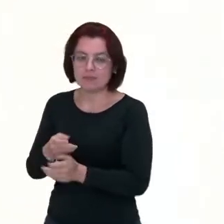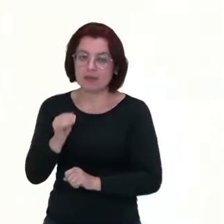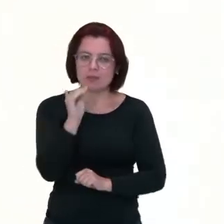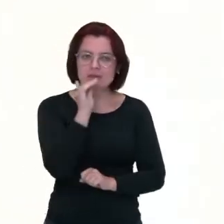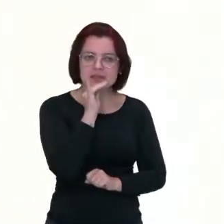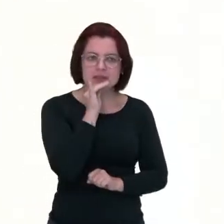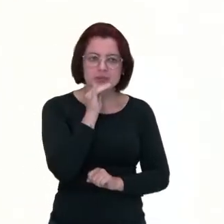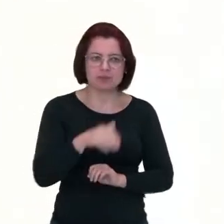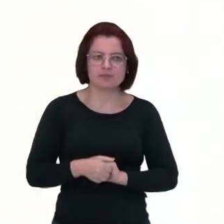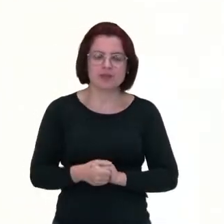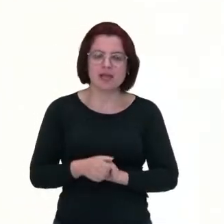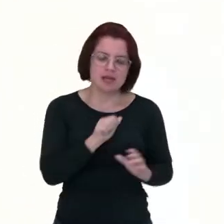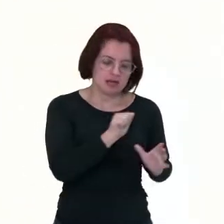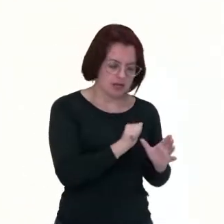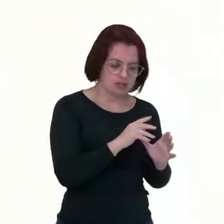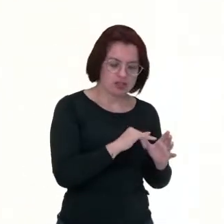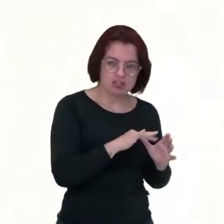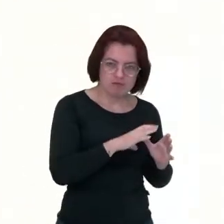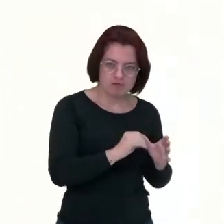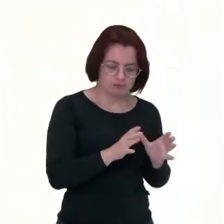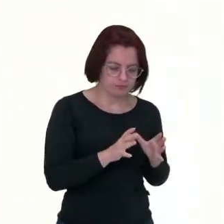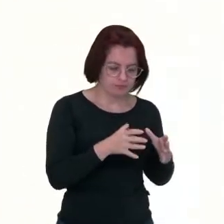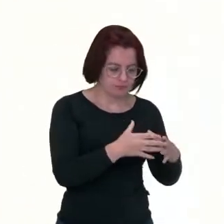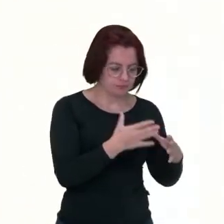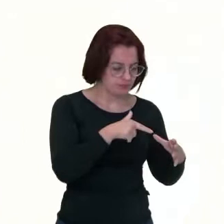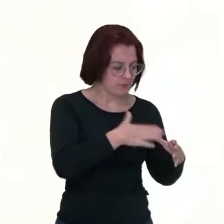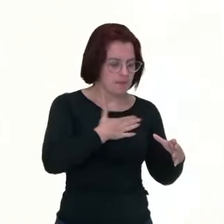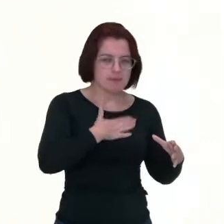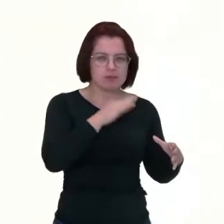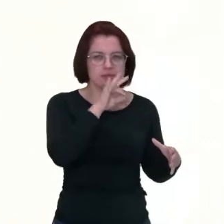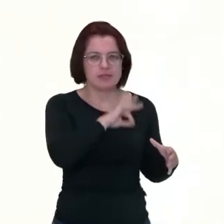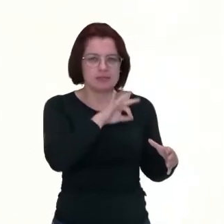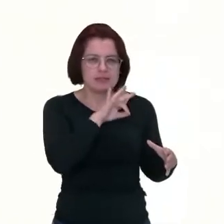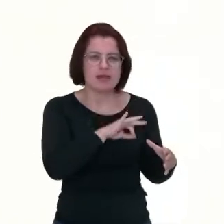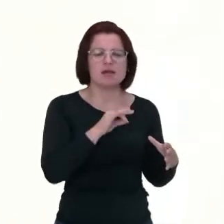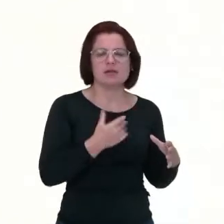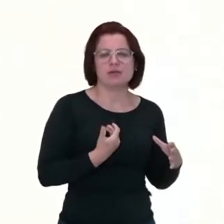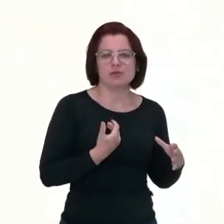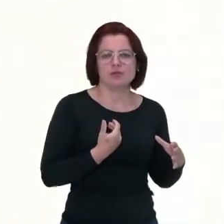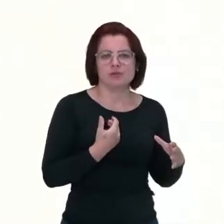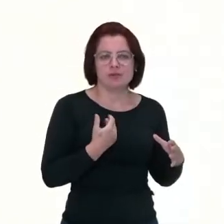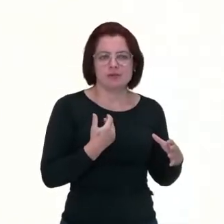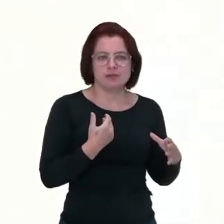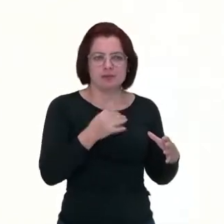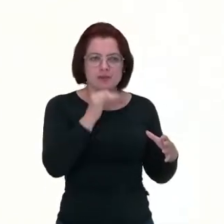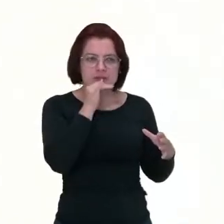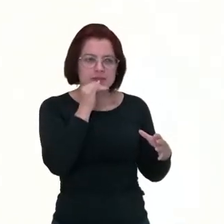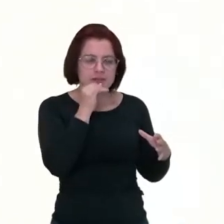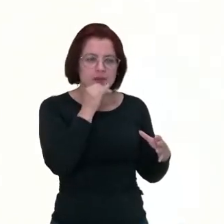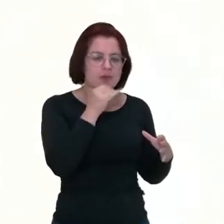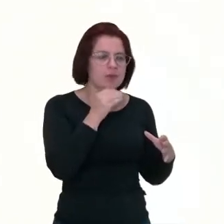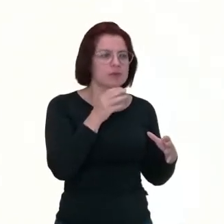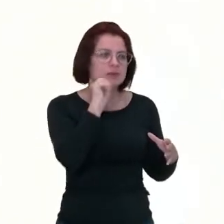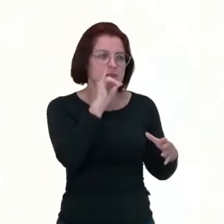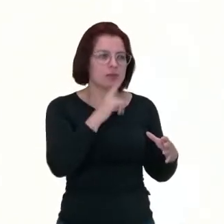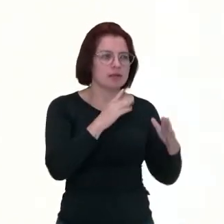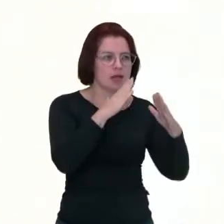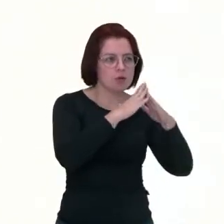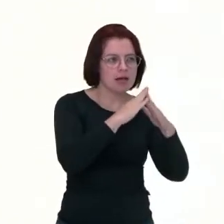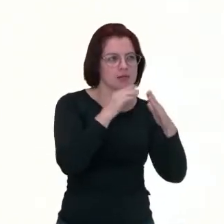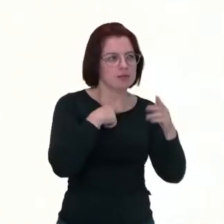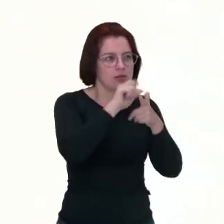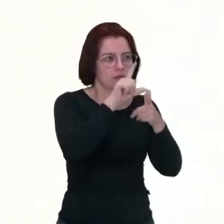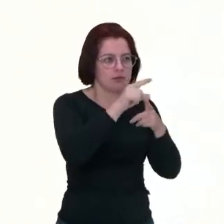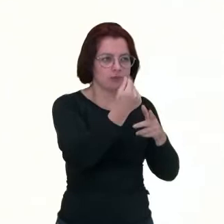tentar exemplificar. Ativo é o dinheiro, os rendimentos obtidos com o aluguel do imóvel, conta